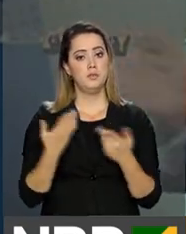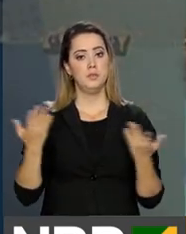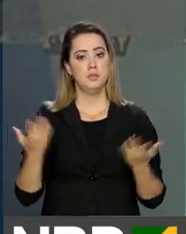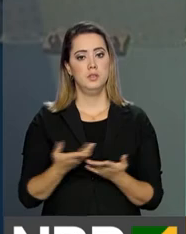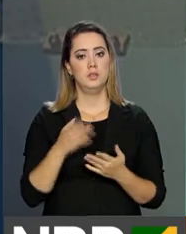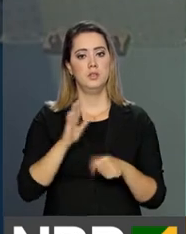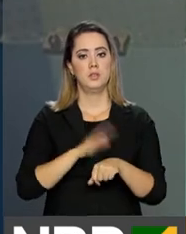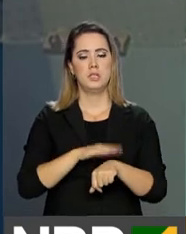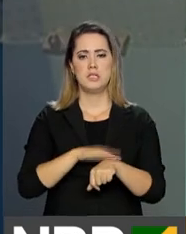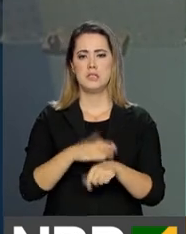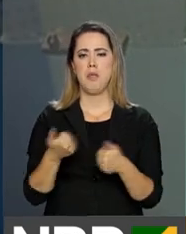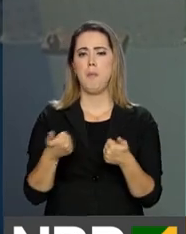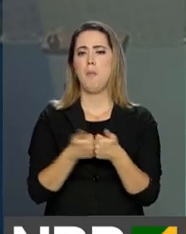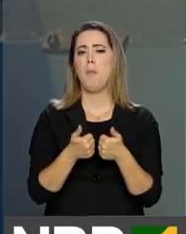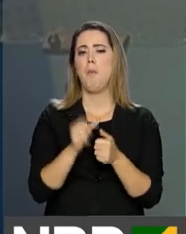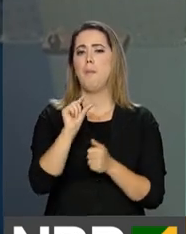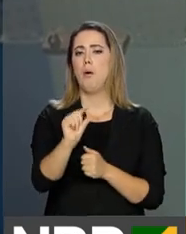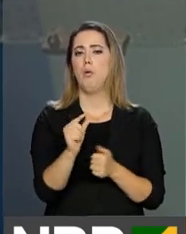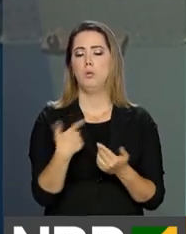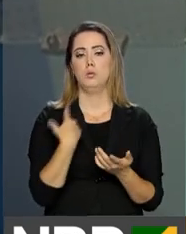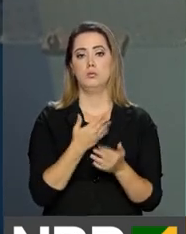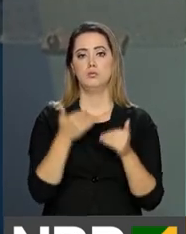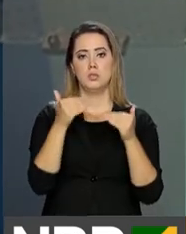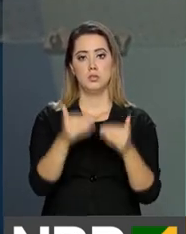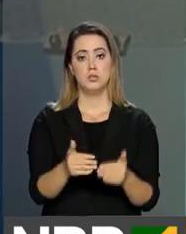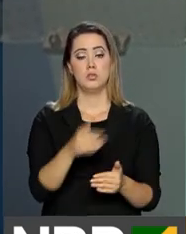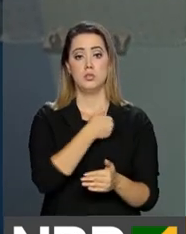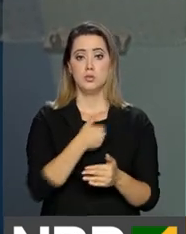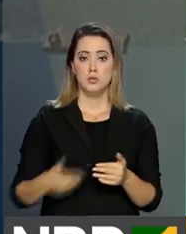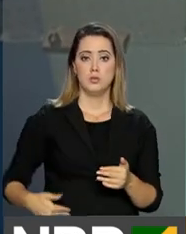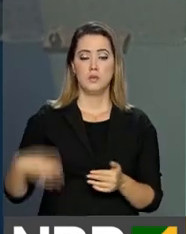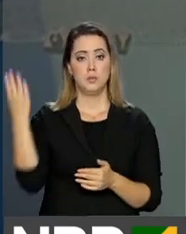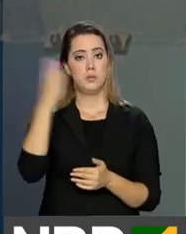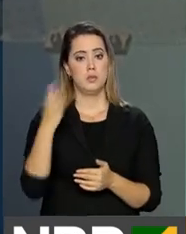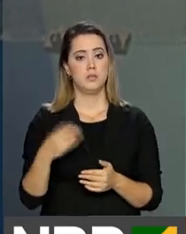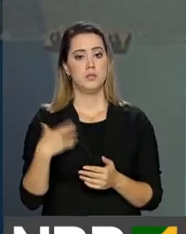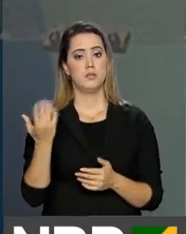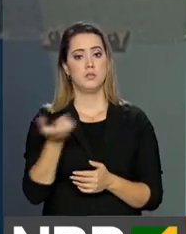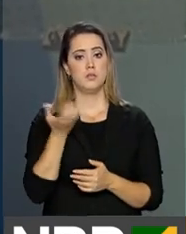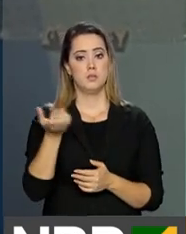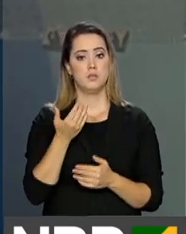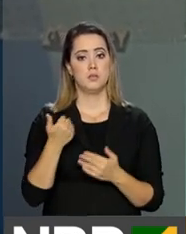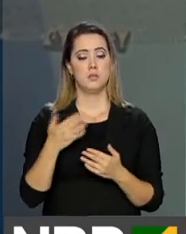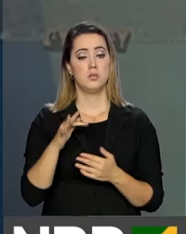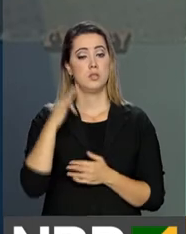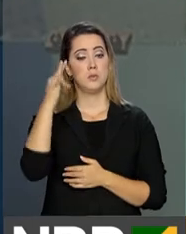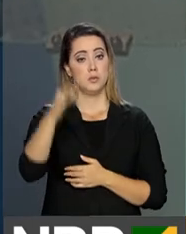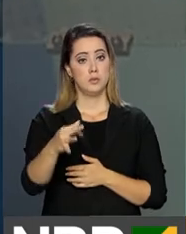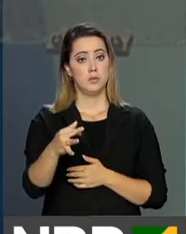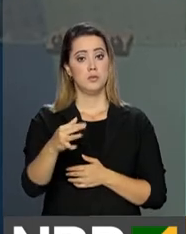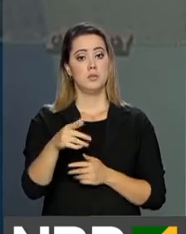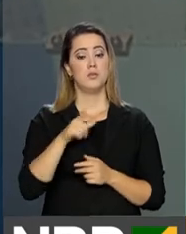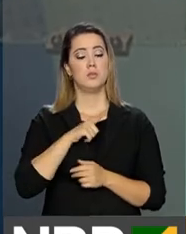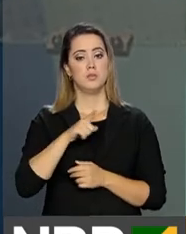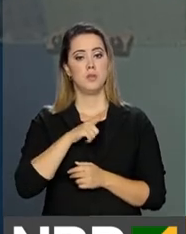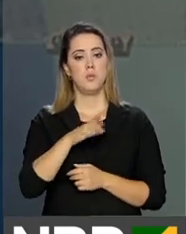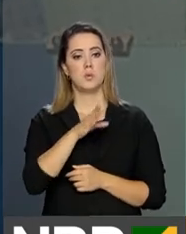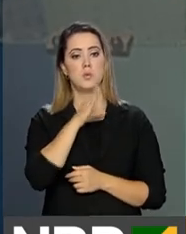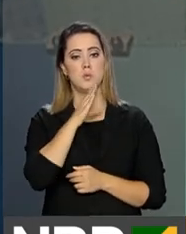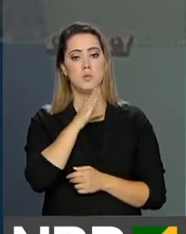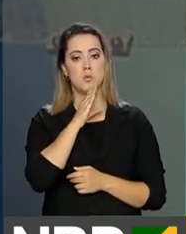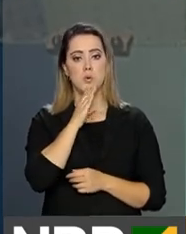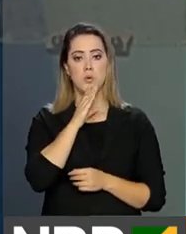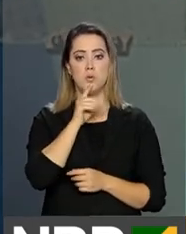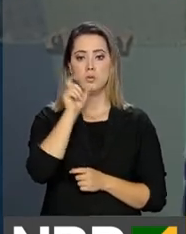nesse brevíssimo período que temos à frente do governo, nós queremos chegar lá na frente e termos o reconhecimento